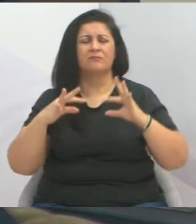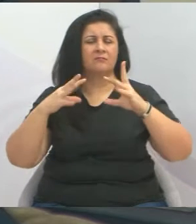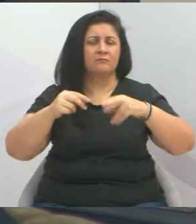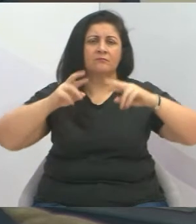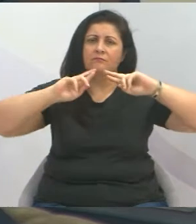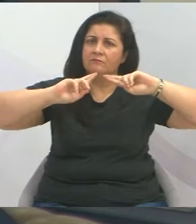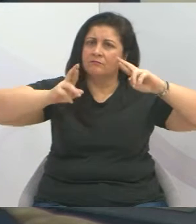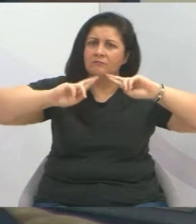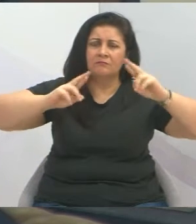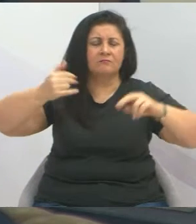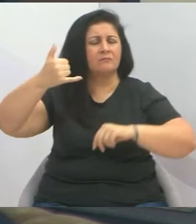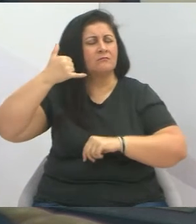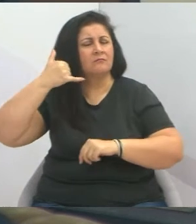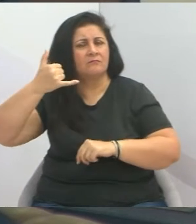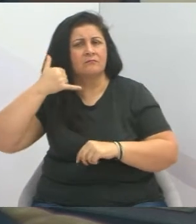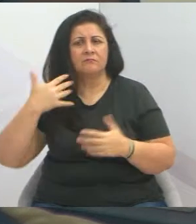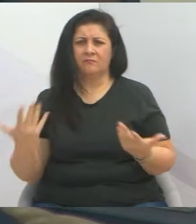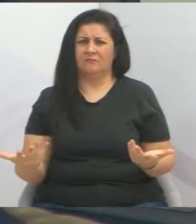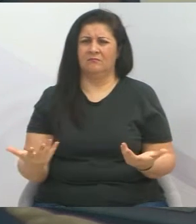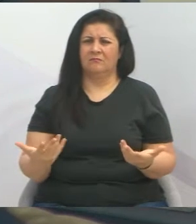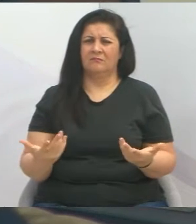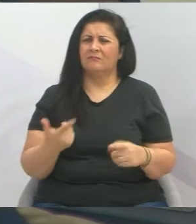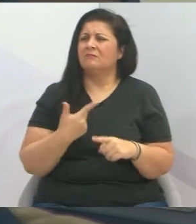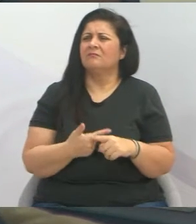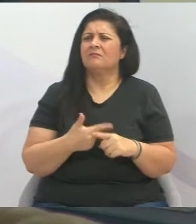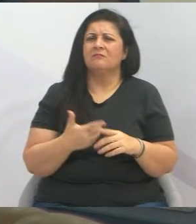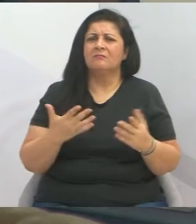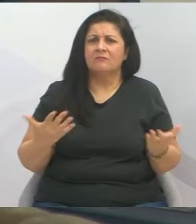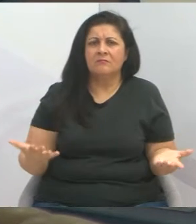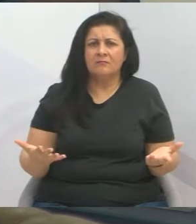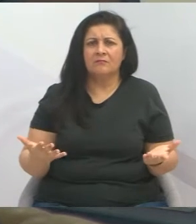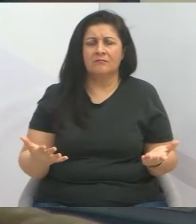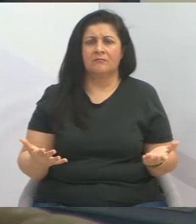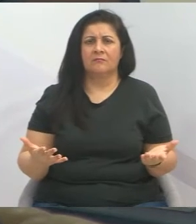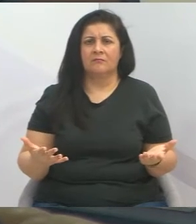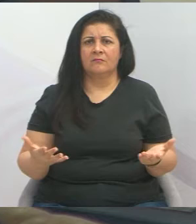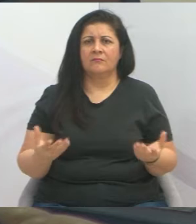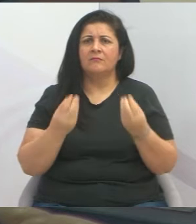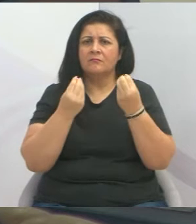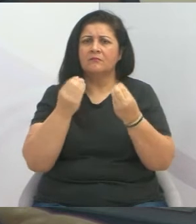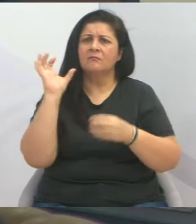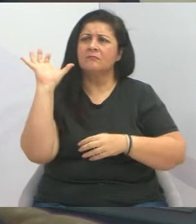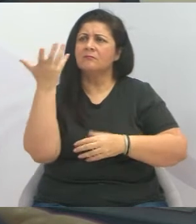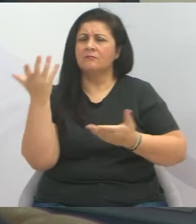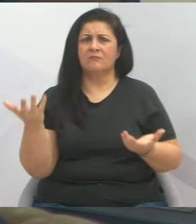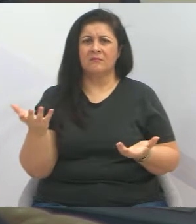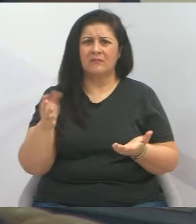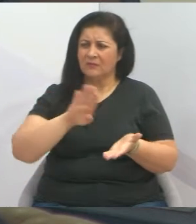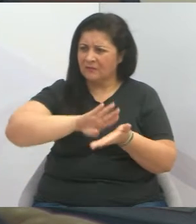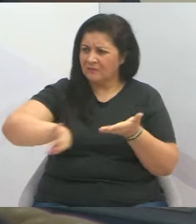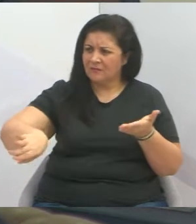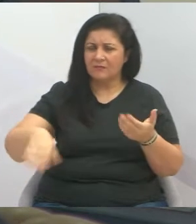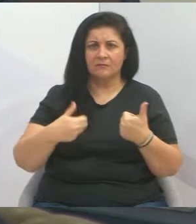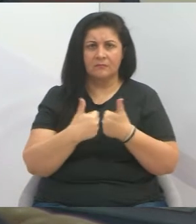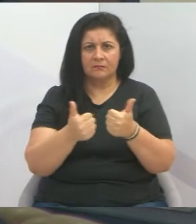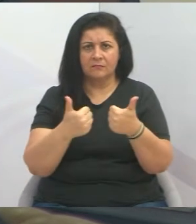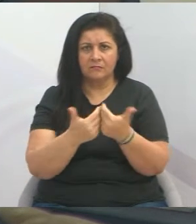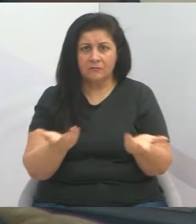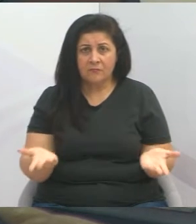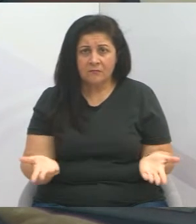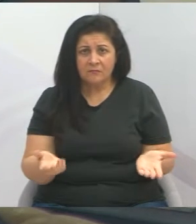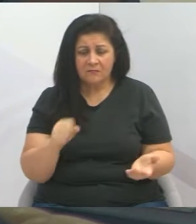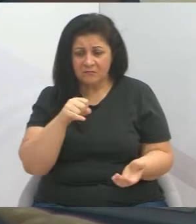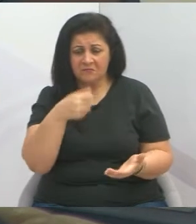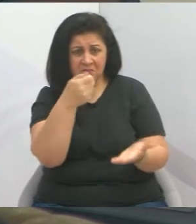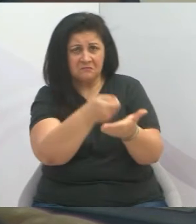ligando para o meu gabinete Não tem lógica mais que tá acontecendo e se der para que tirar os ônibus não tá pagando